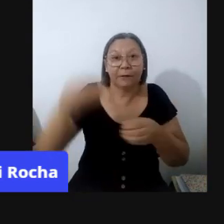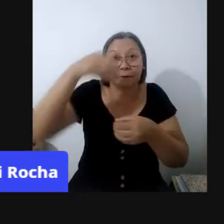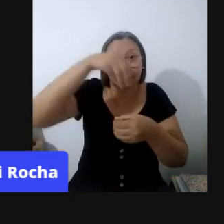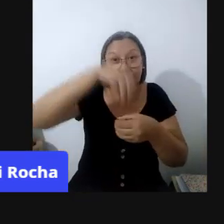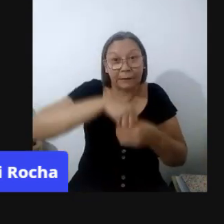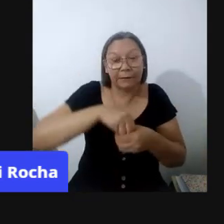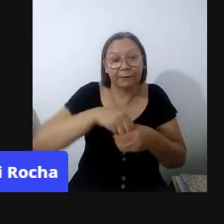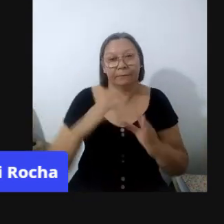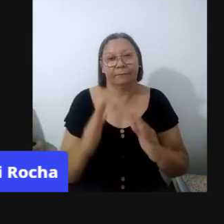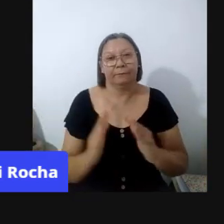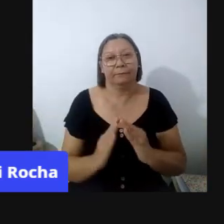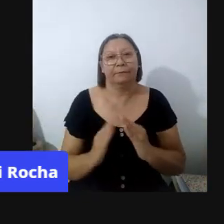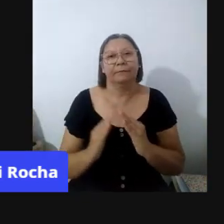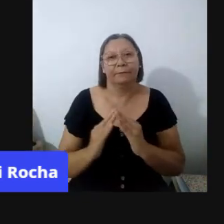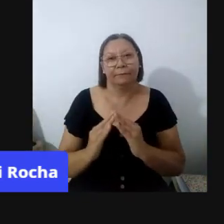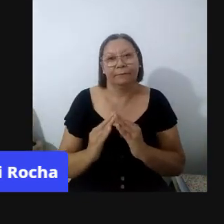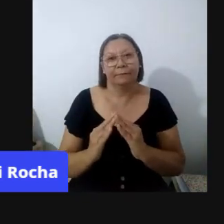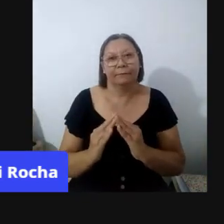Vamos lá.